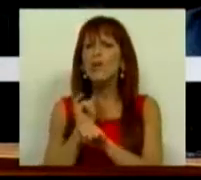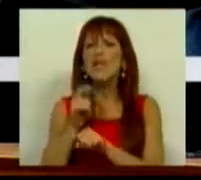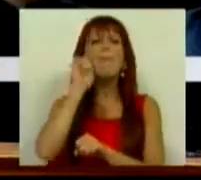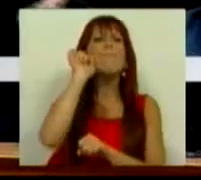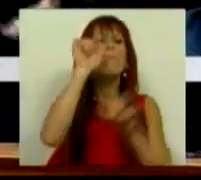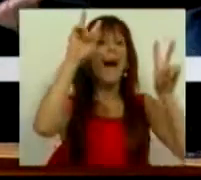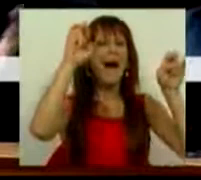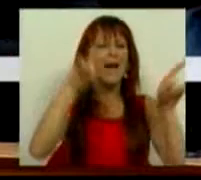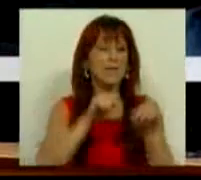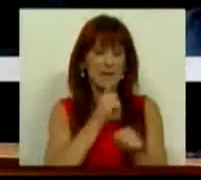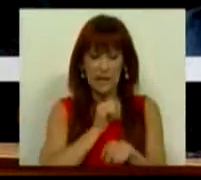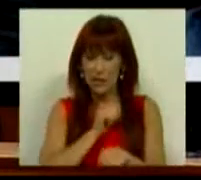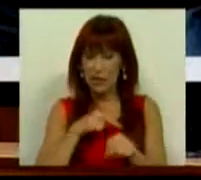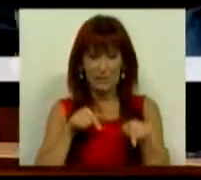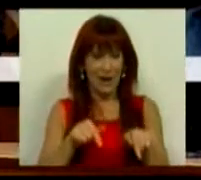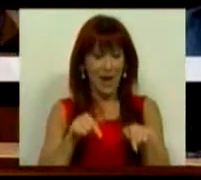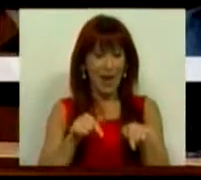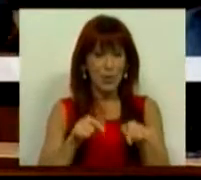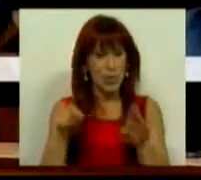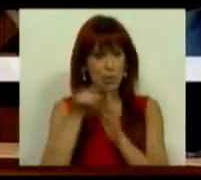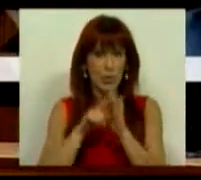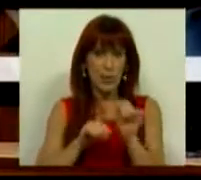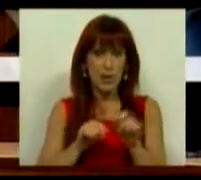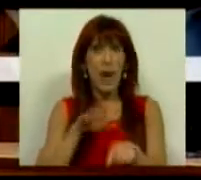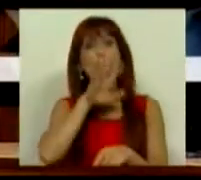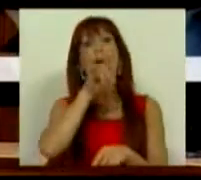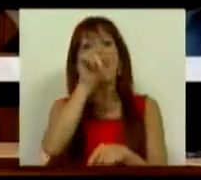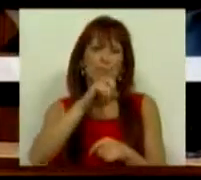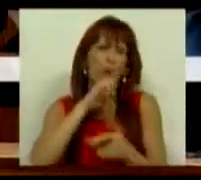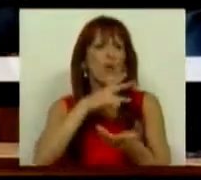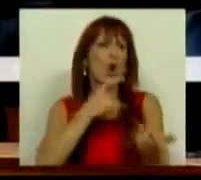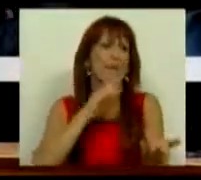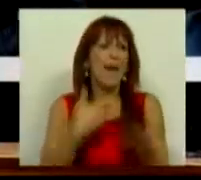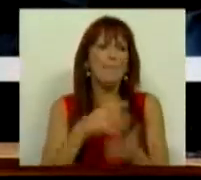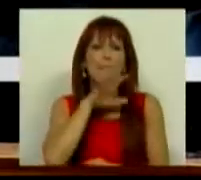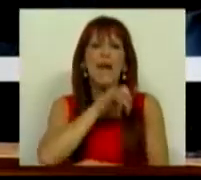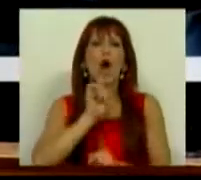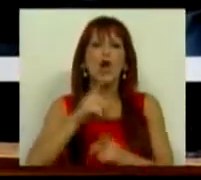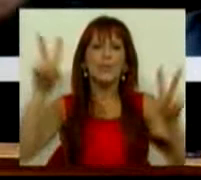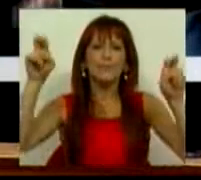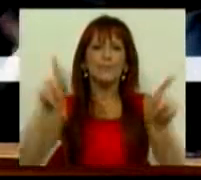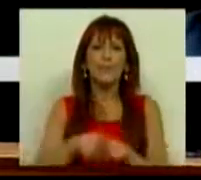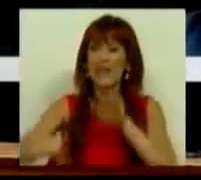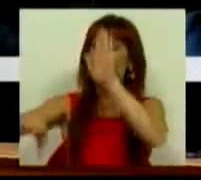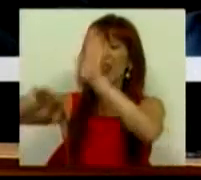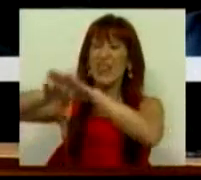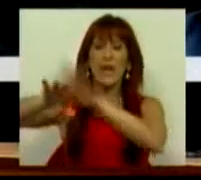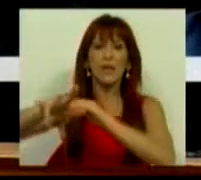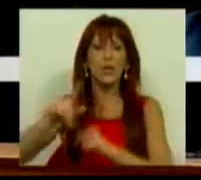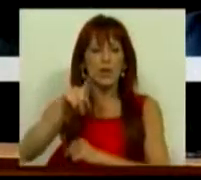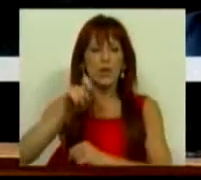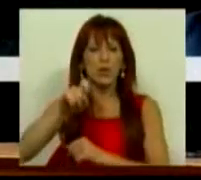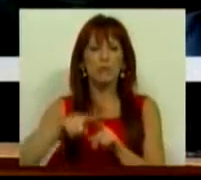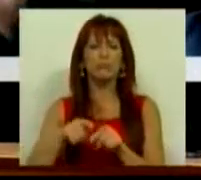pai dessas medidas que estão no memorando. Há uma mãe, se posso assim chamar. É a direita quando